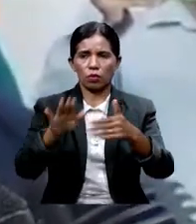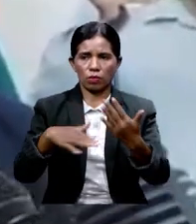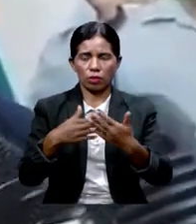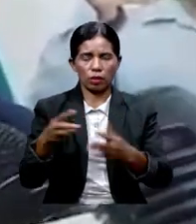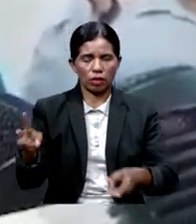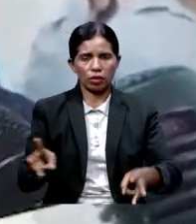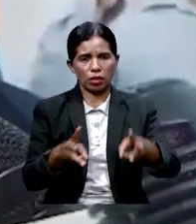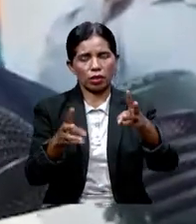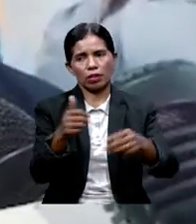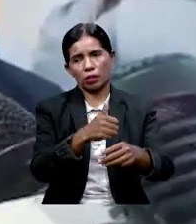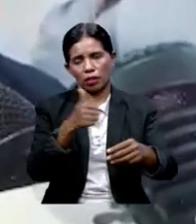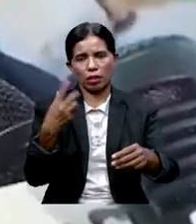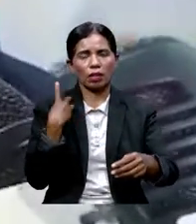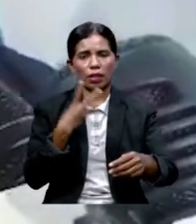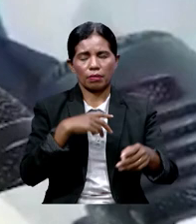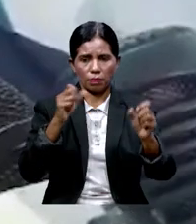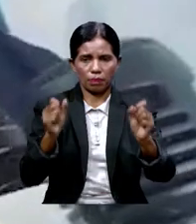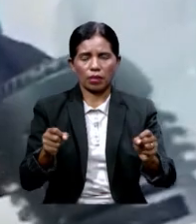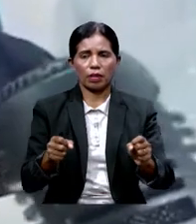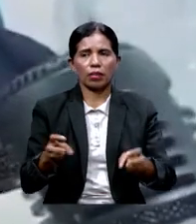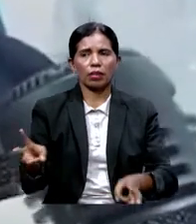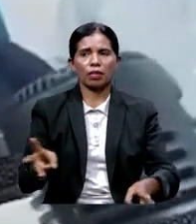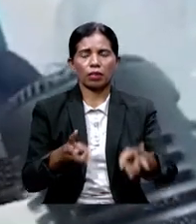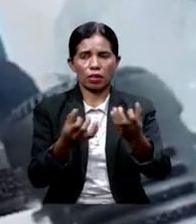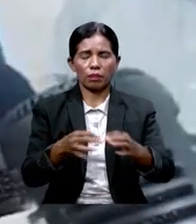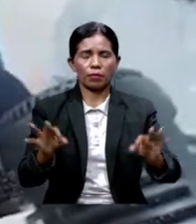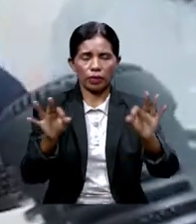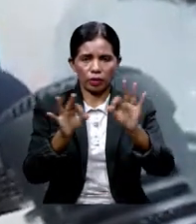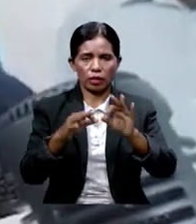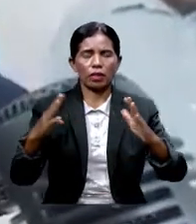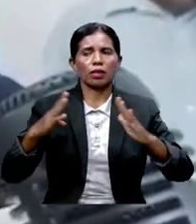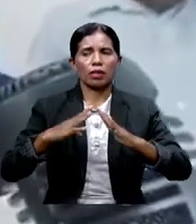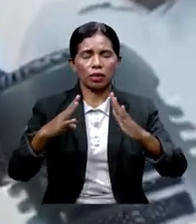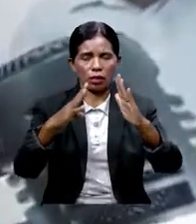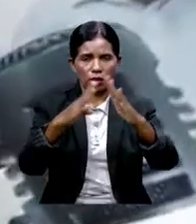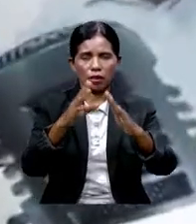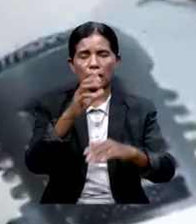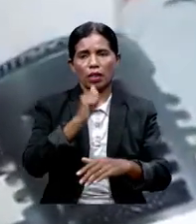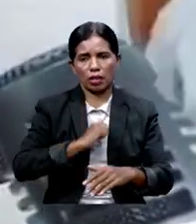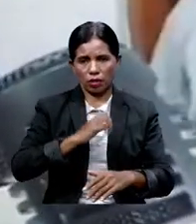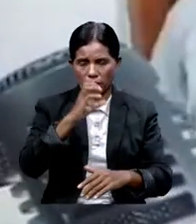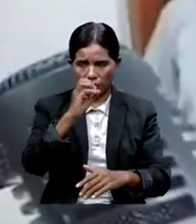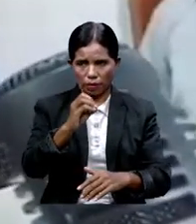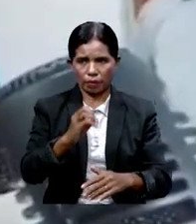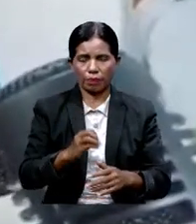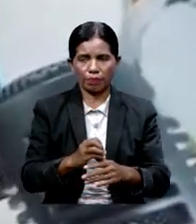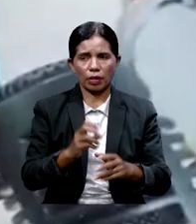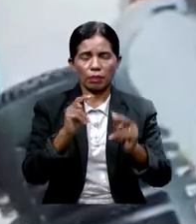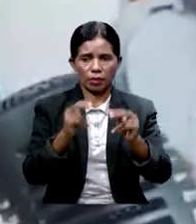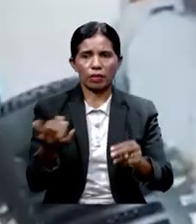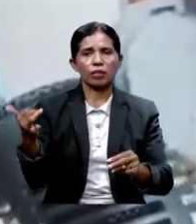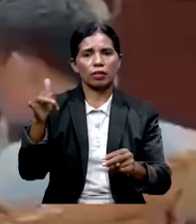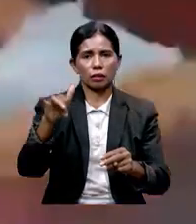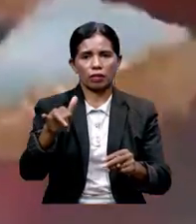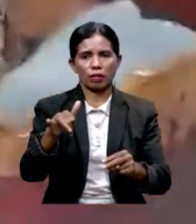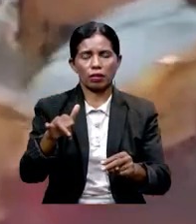estrada balo que né be estrada principal cidade Ainarunia então ida né precisa ser